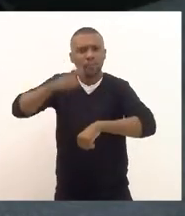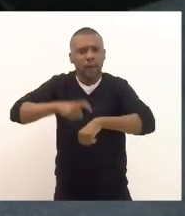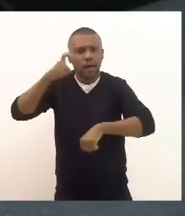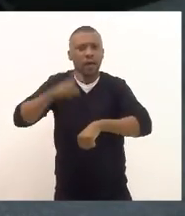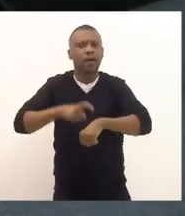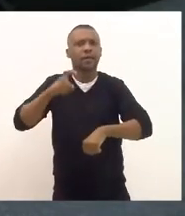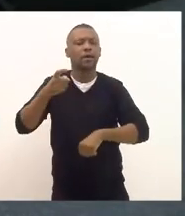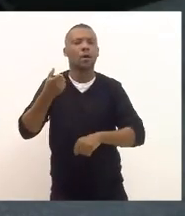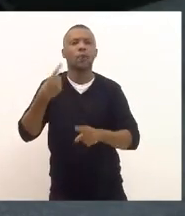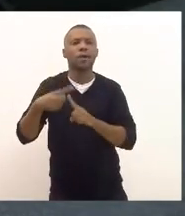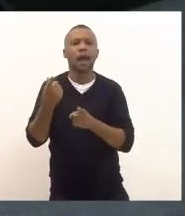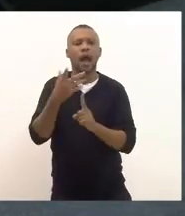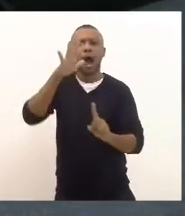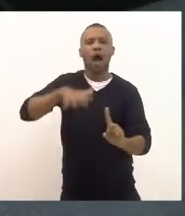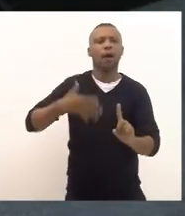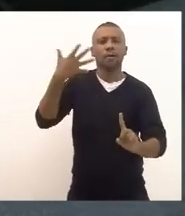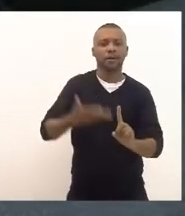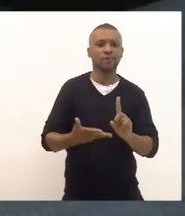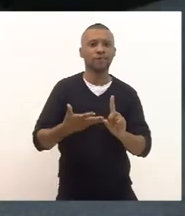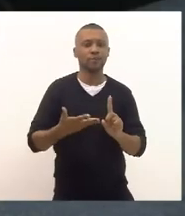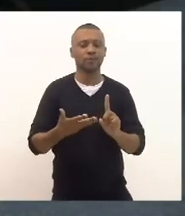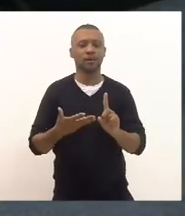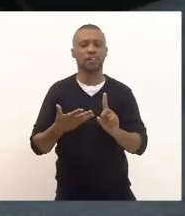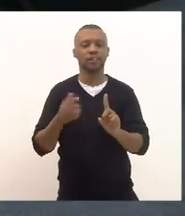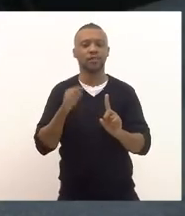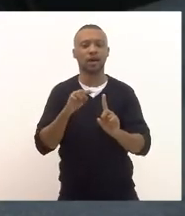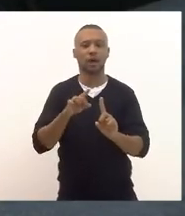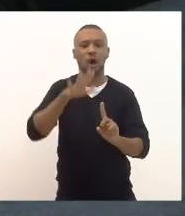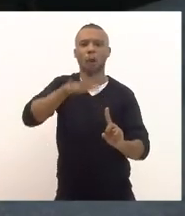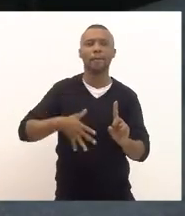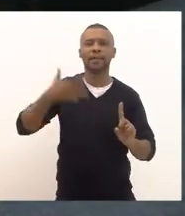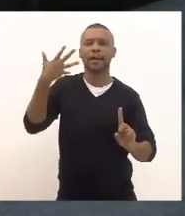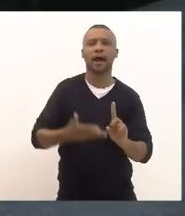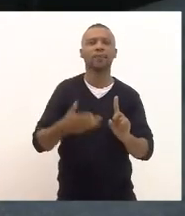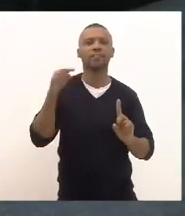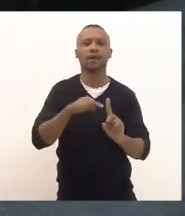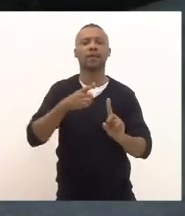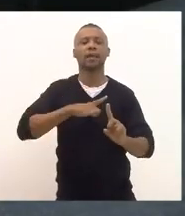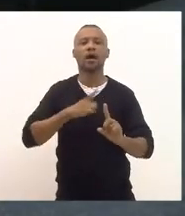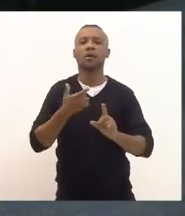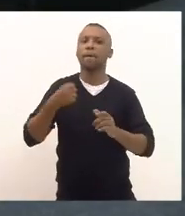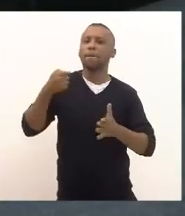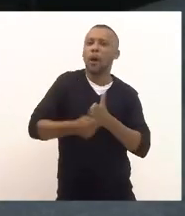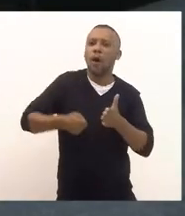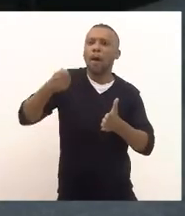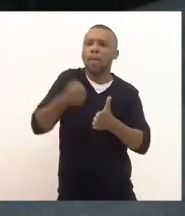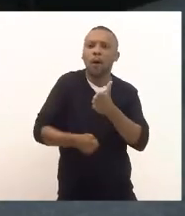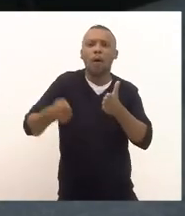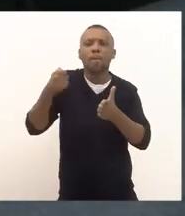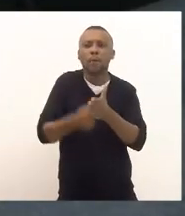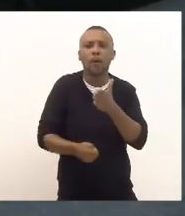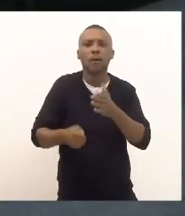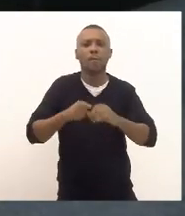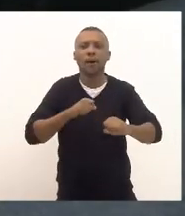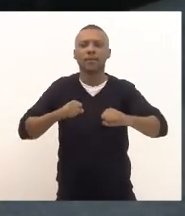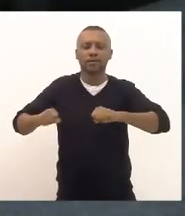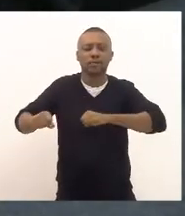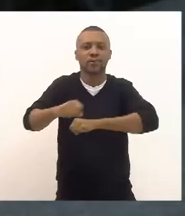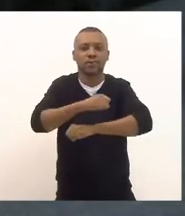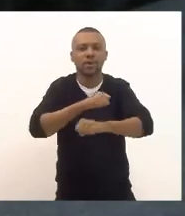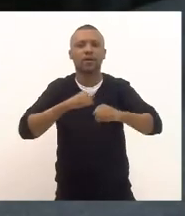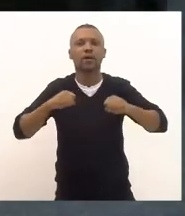porque a eles a nossa homenagem e esses que tem lutado para defender a segurança pública do nosso Estado